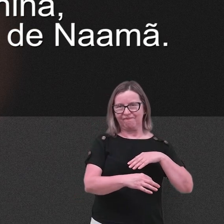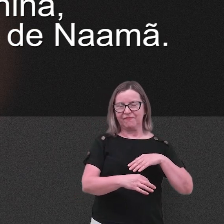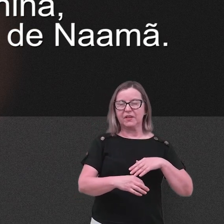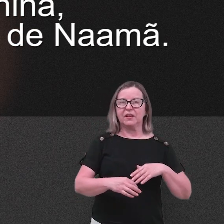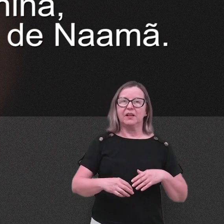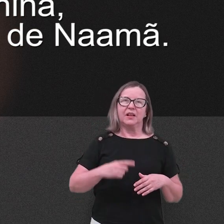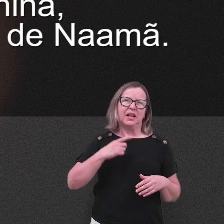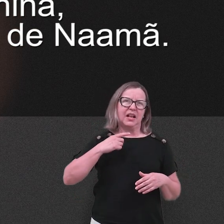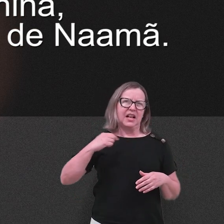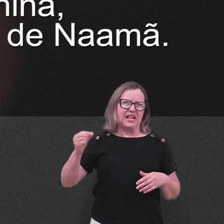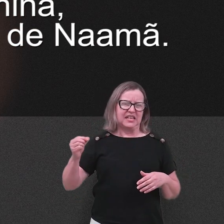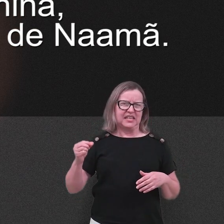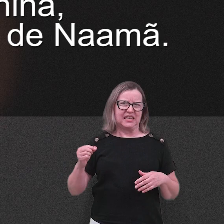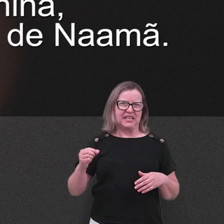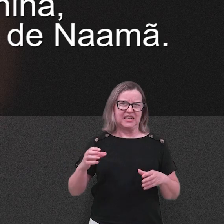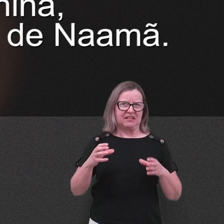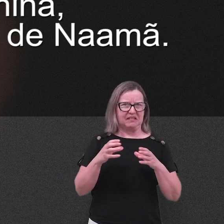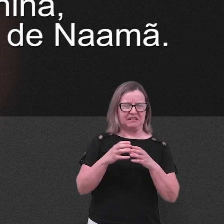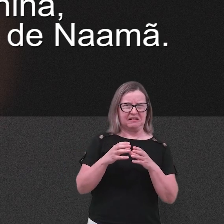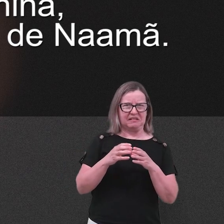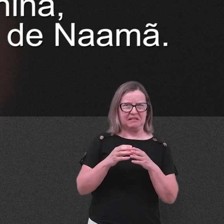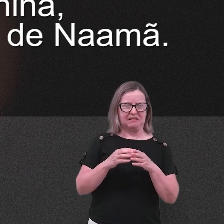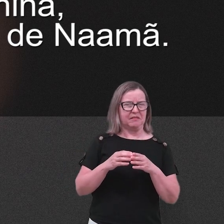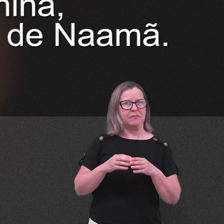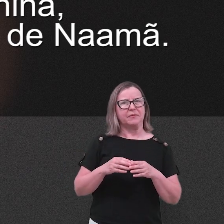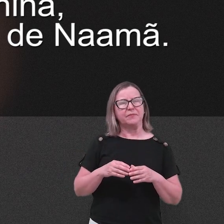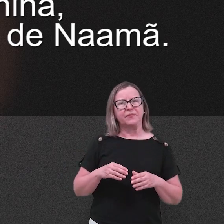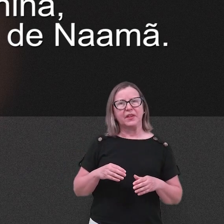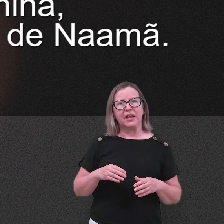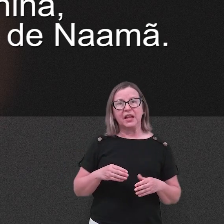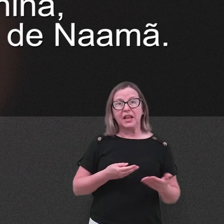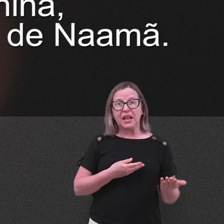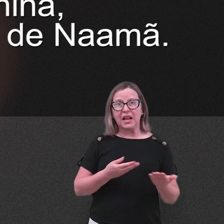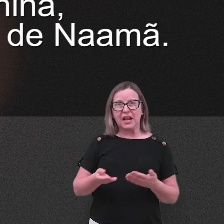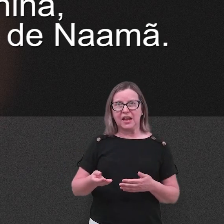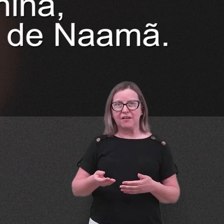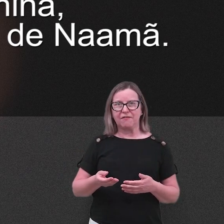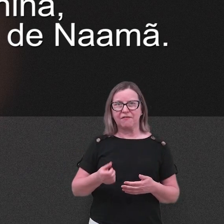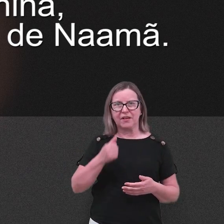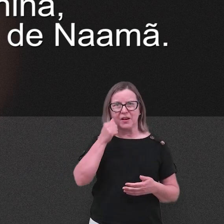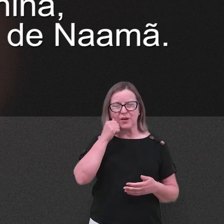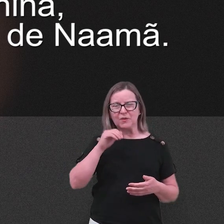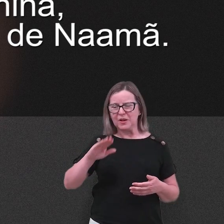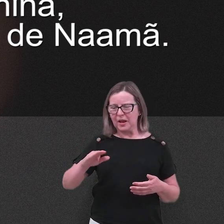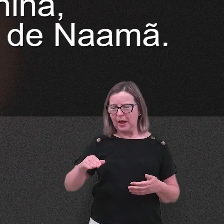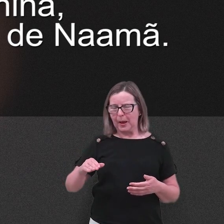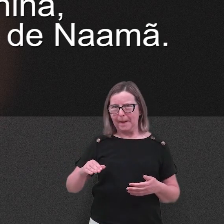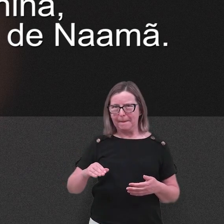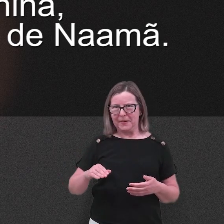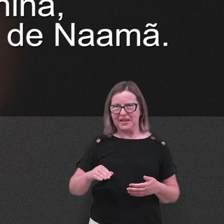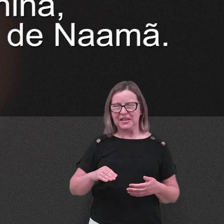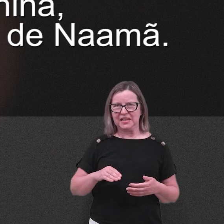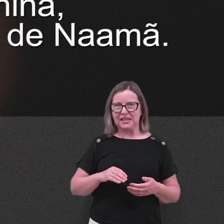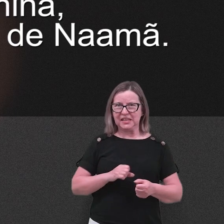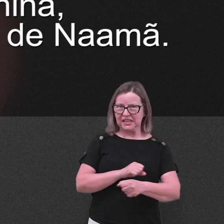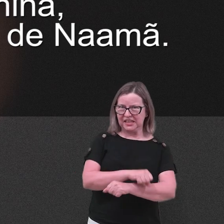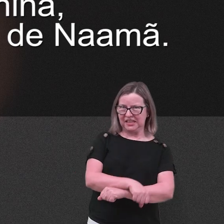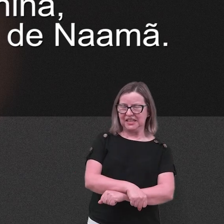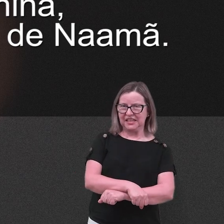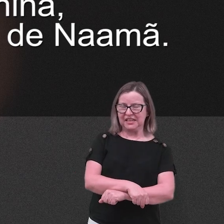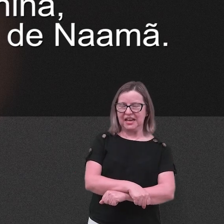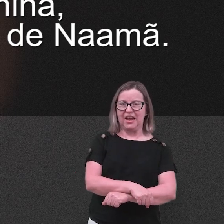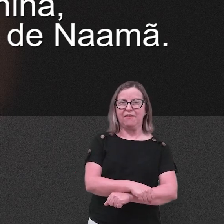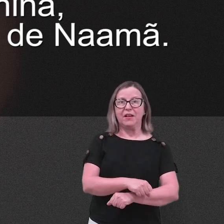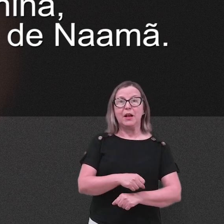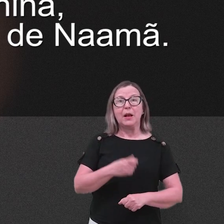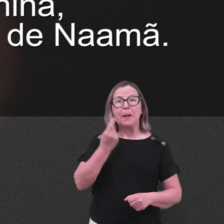Israel, levaram cativo uma menina que ficou ao serviço da mulher de Naamã. Olha como é que Deus faz as coisas, meus